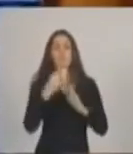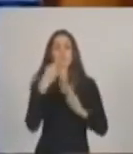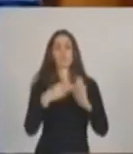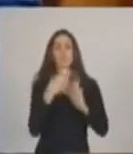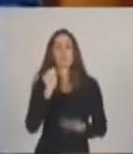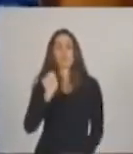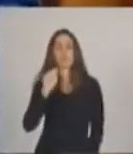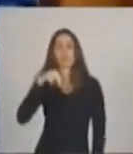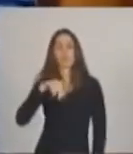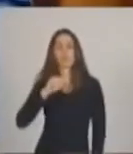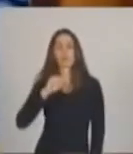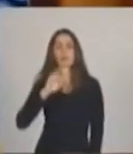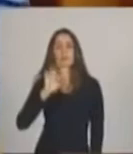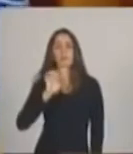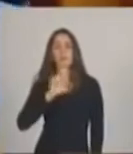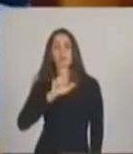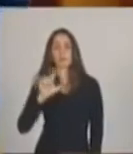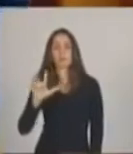Anatel.